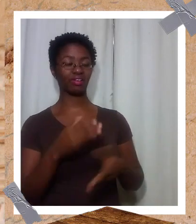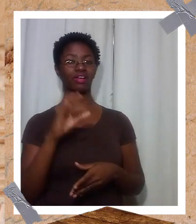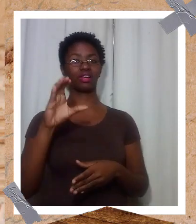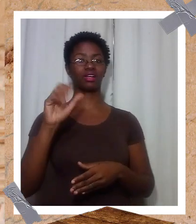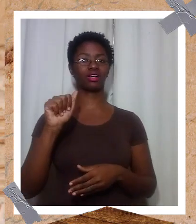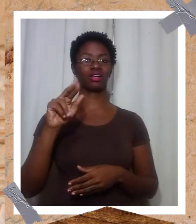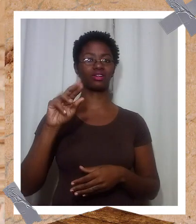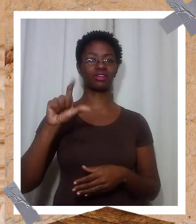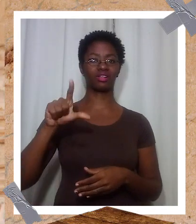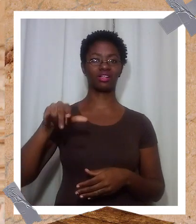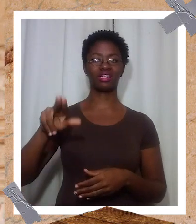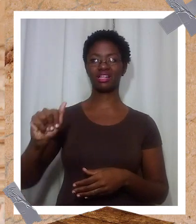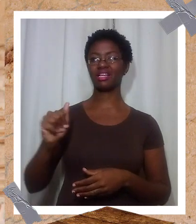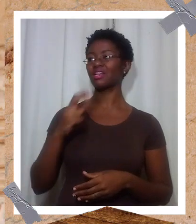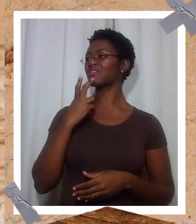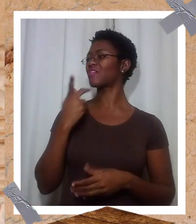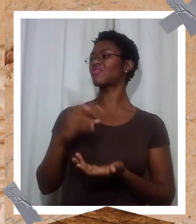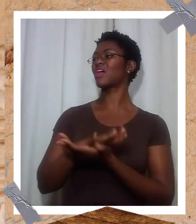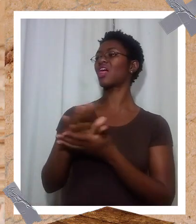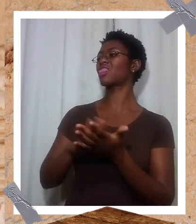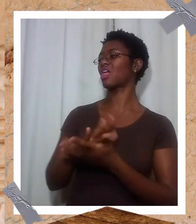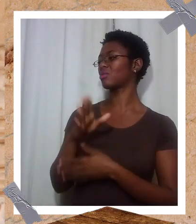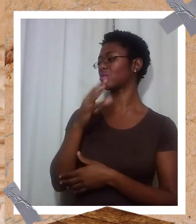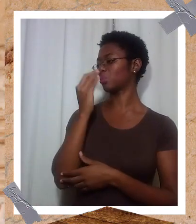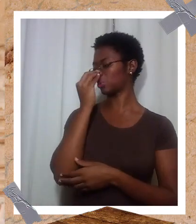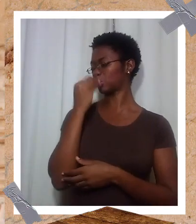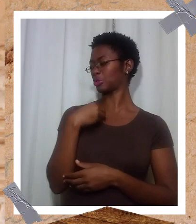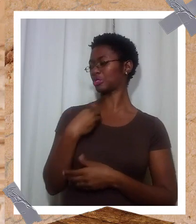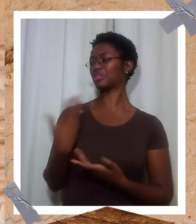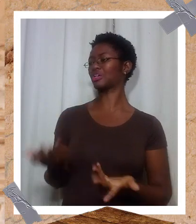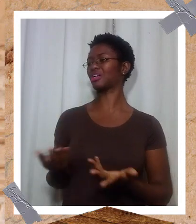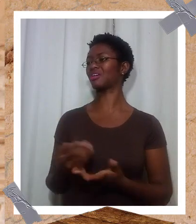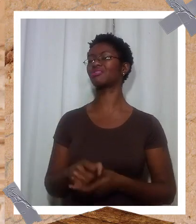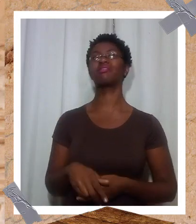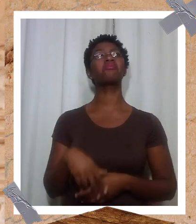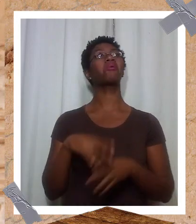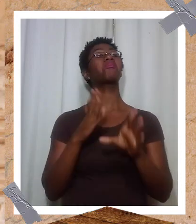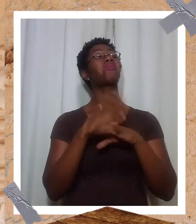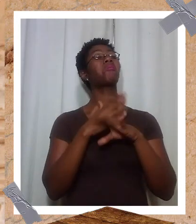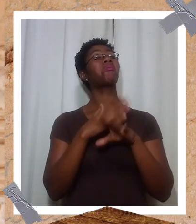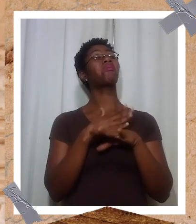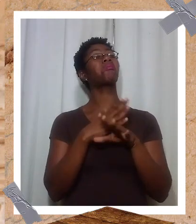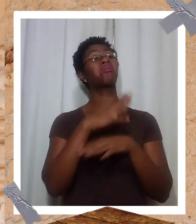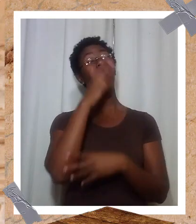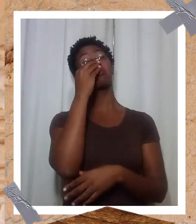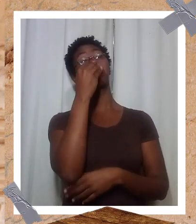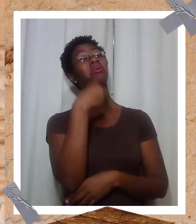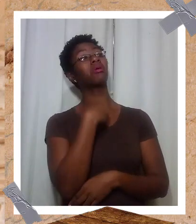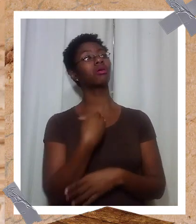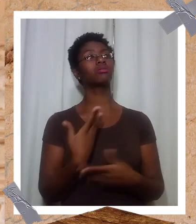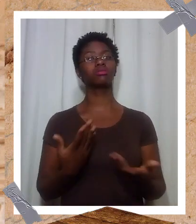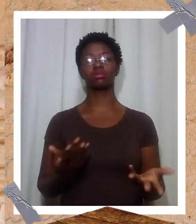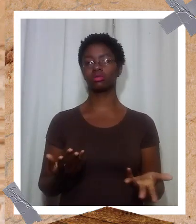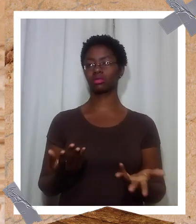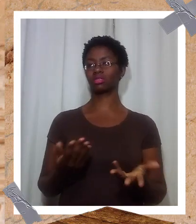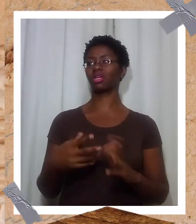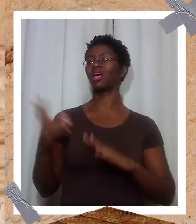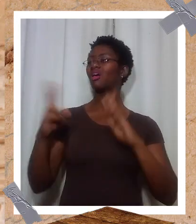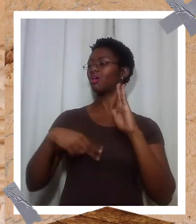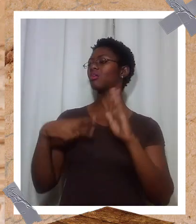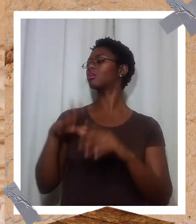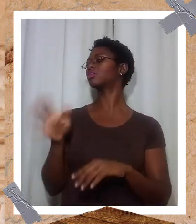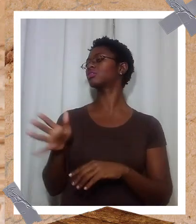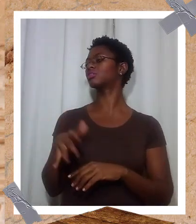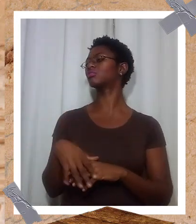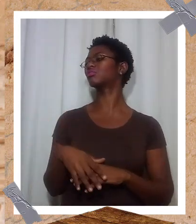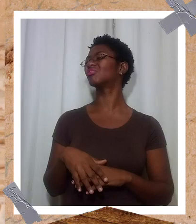para mim. Eu falei, pô, tu já viu Carolina de Jesus? E ela, tipo, fingindo que não estava nem aí. Não, já li Carolina de Jesus e tal.